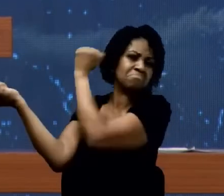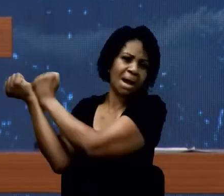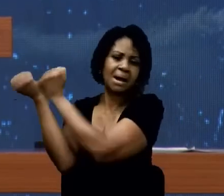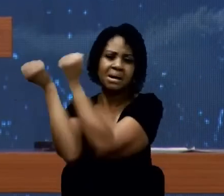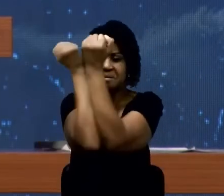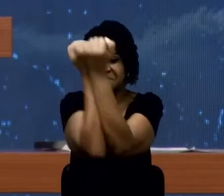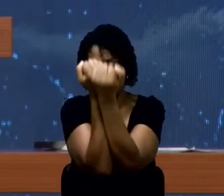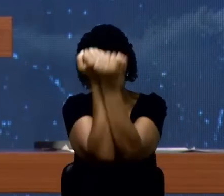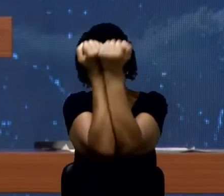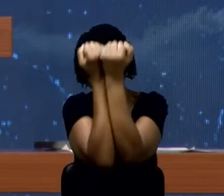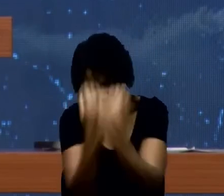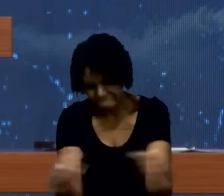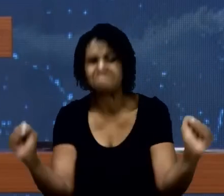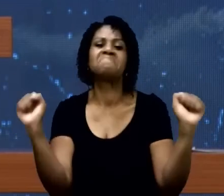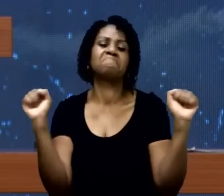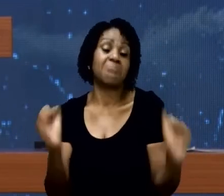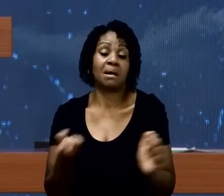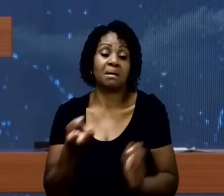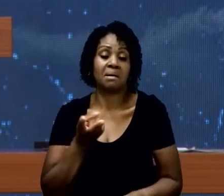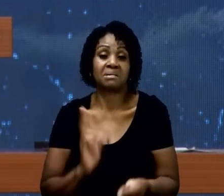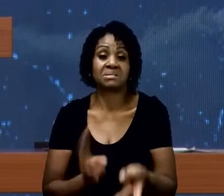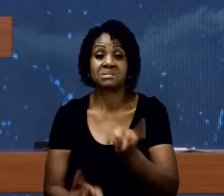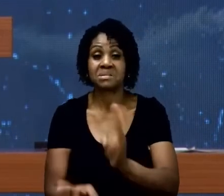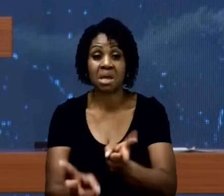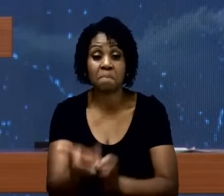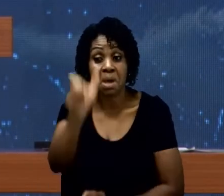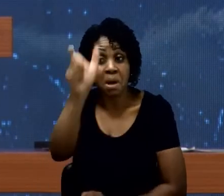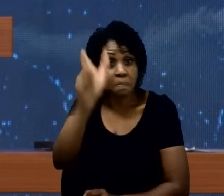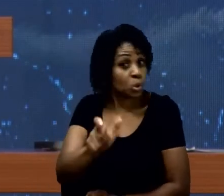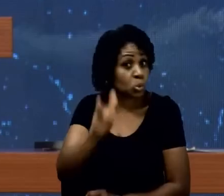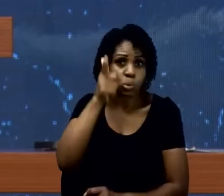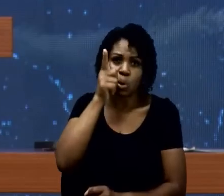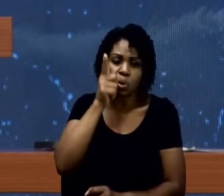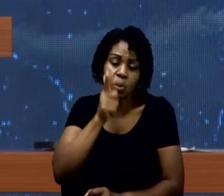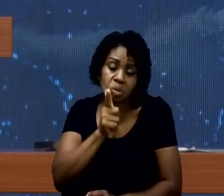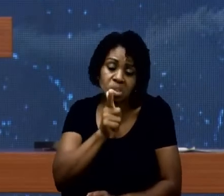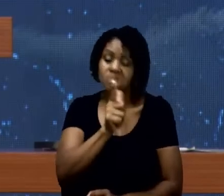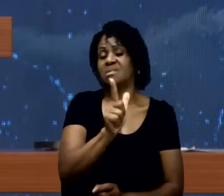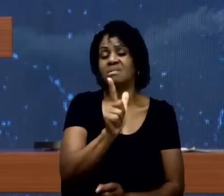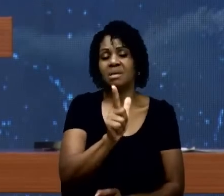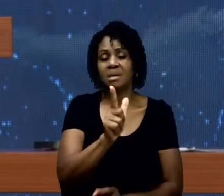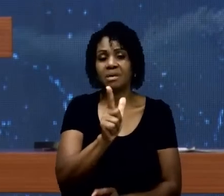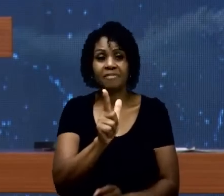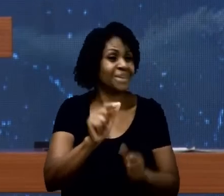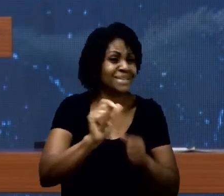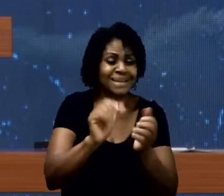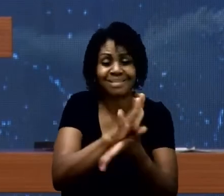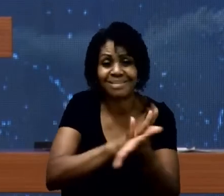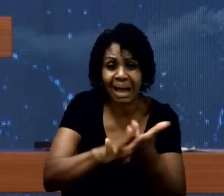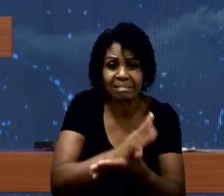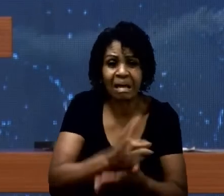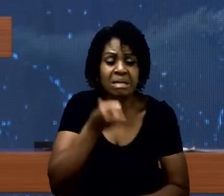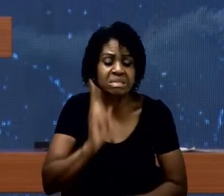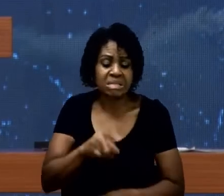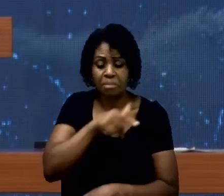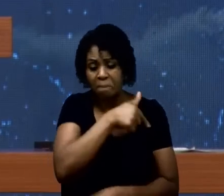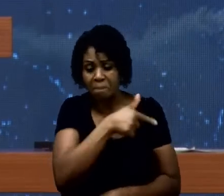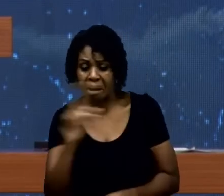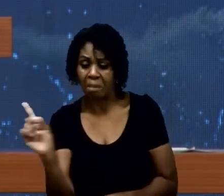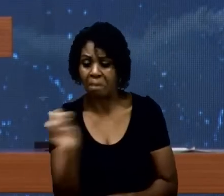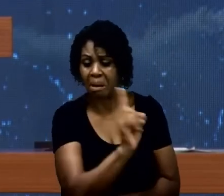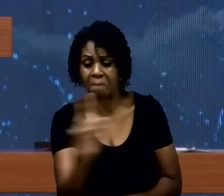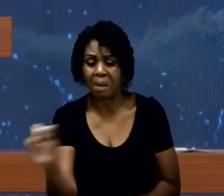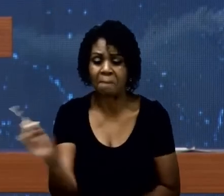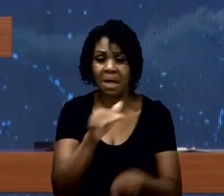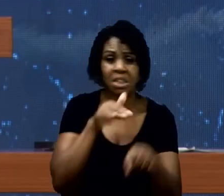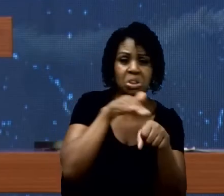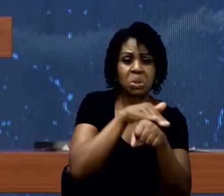os grilhões eram despedaçados e ninguém podia subjugá-lo. Andava sempre de noite, de dia e de dia,